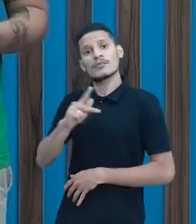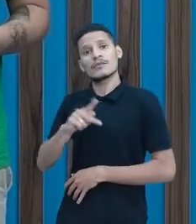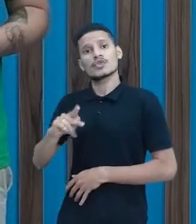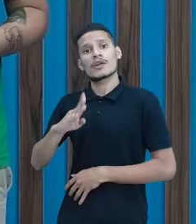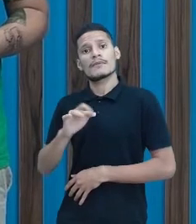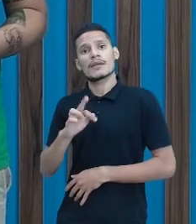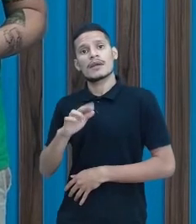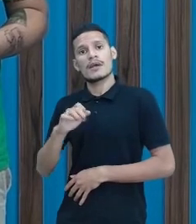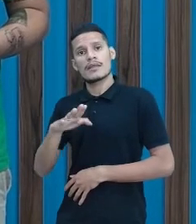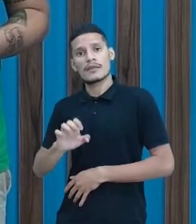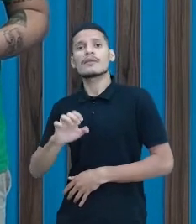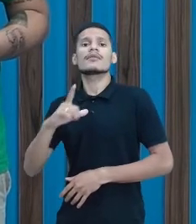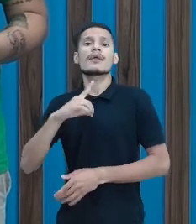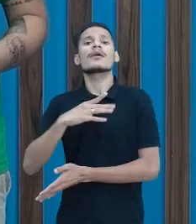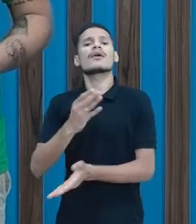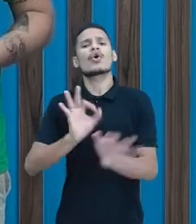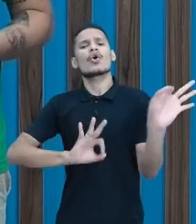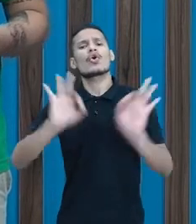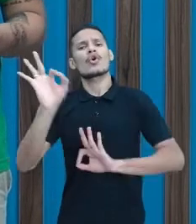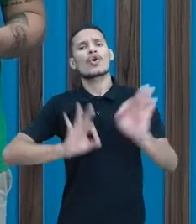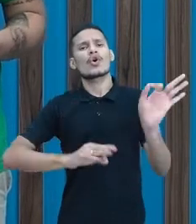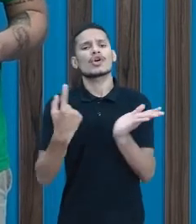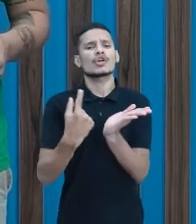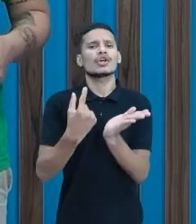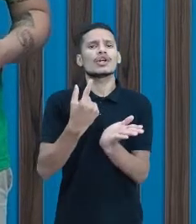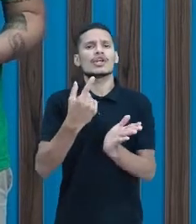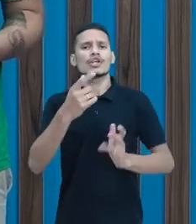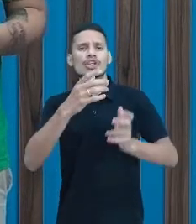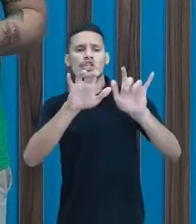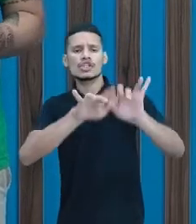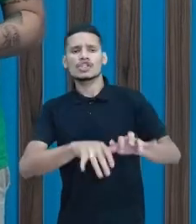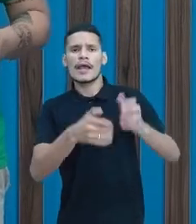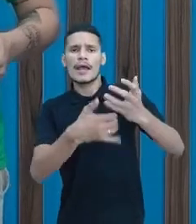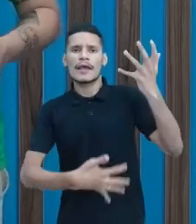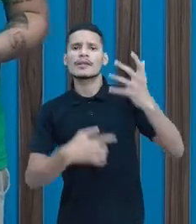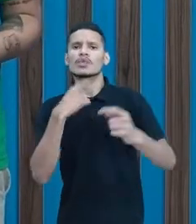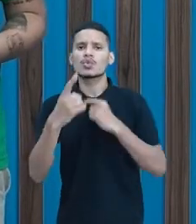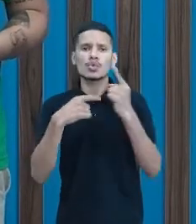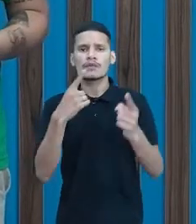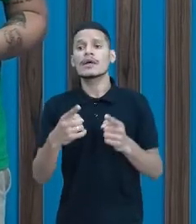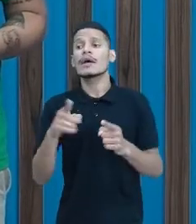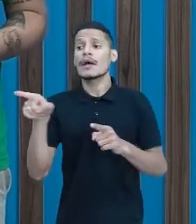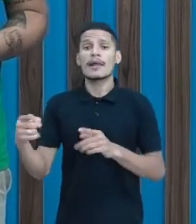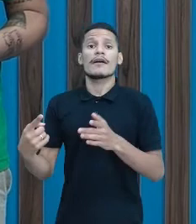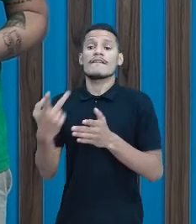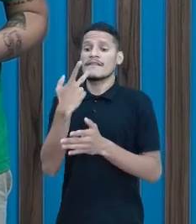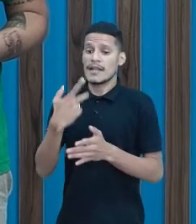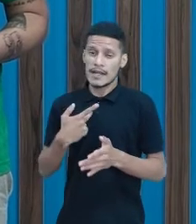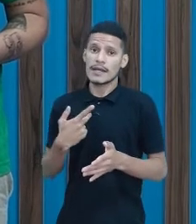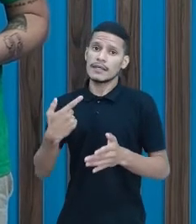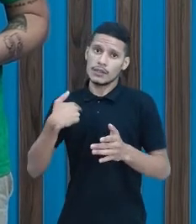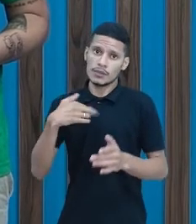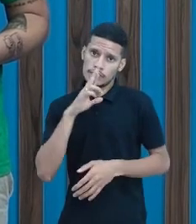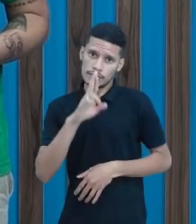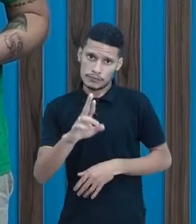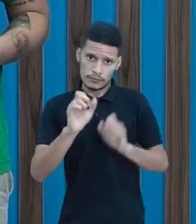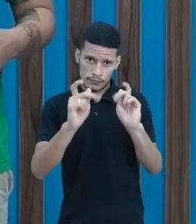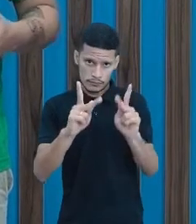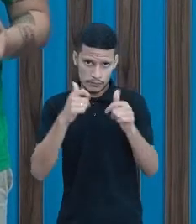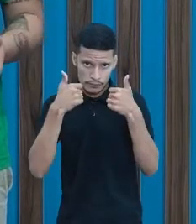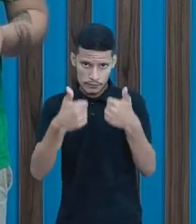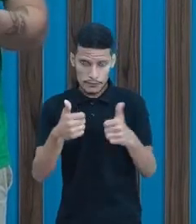ficar gerenciando ali o chat para tirar suas dúvidas, para repassar para mim o que é que está acontecendo lá no chat, tá